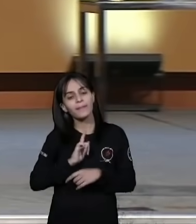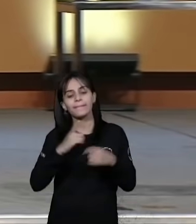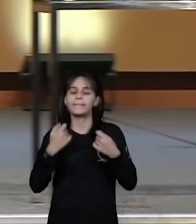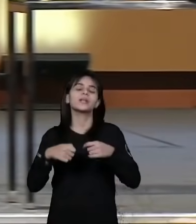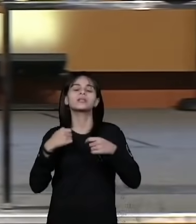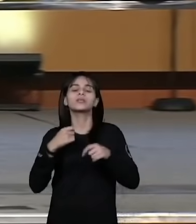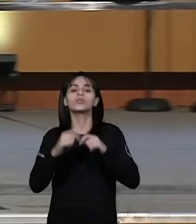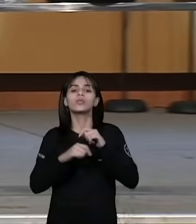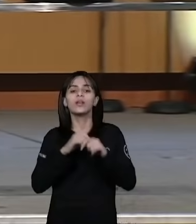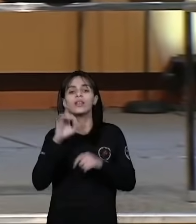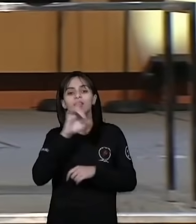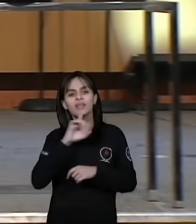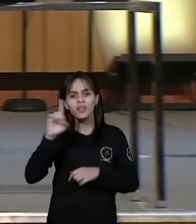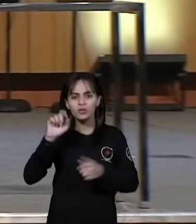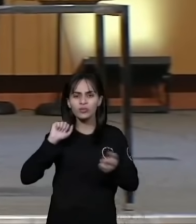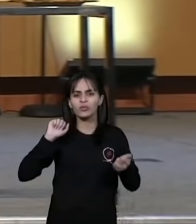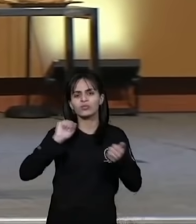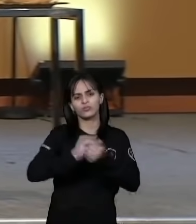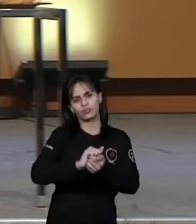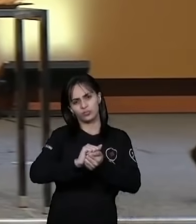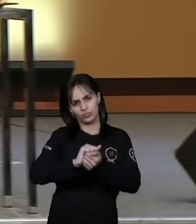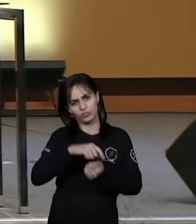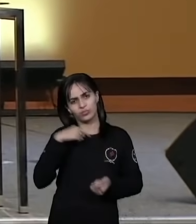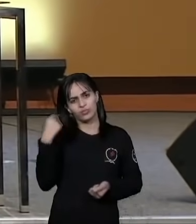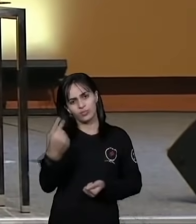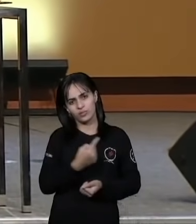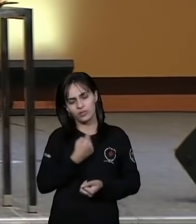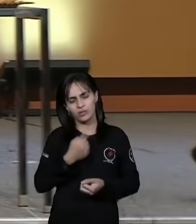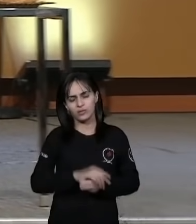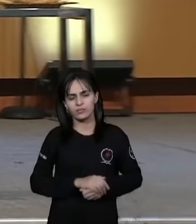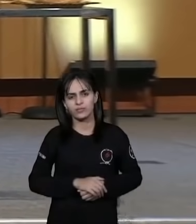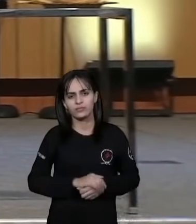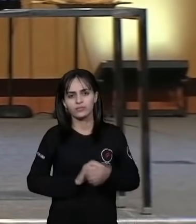ter é que Deus está conosco